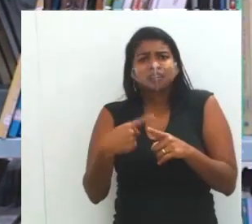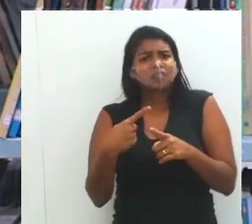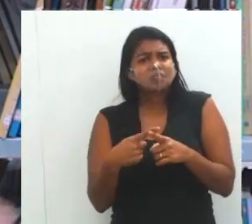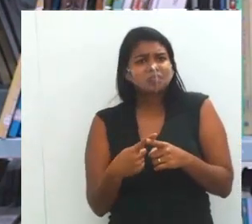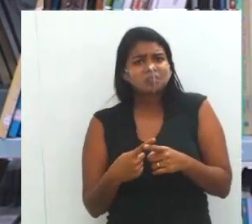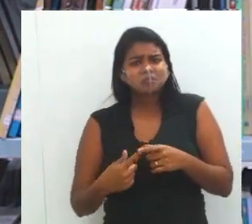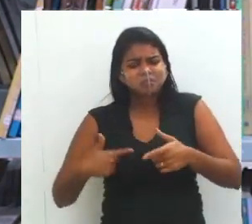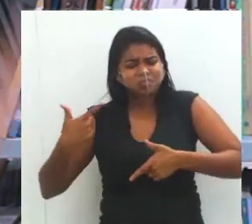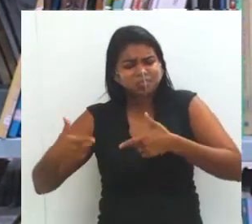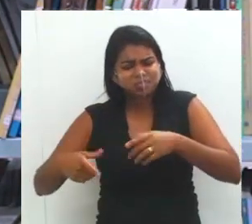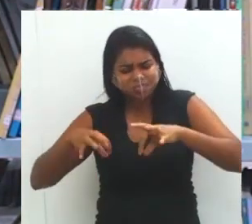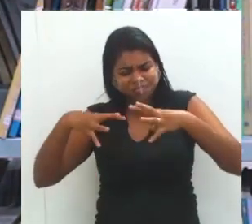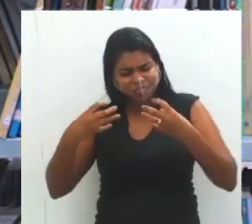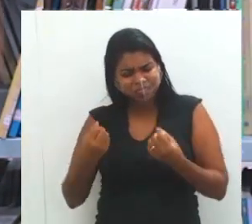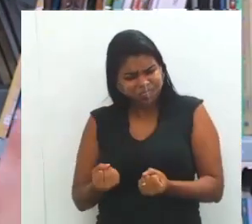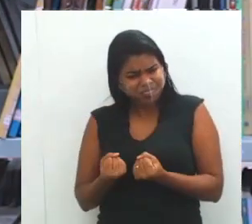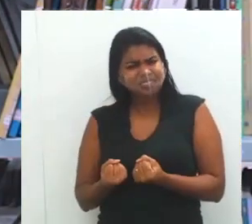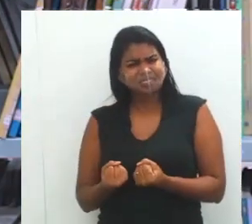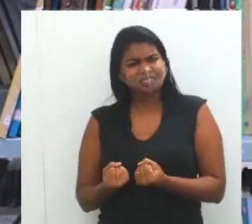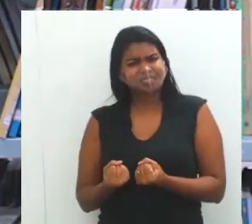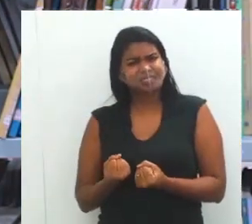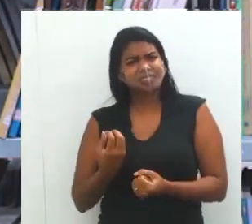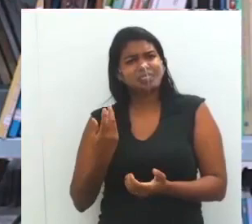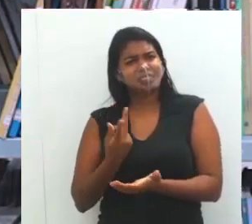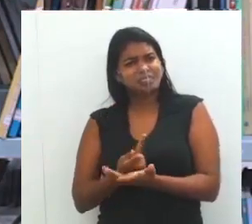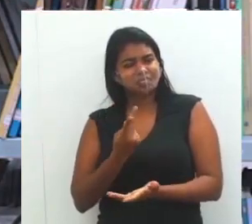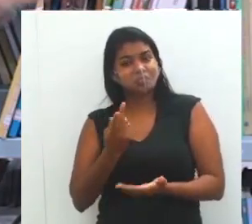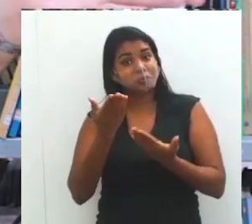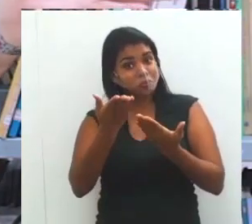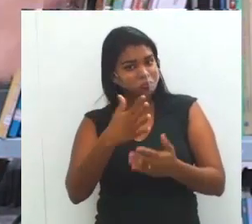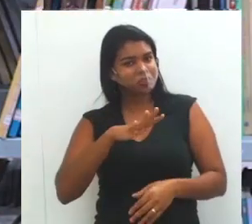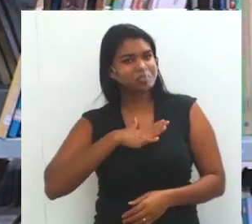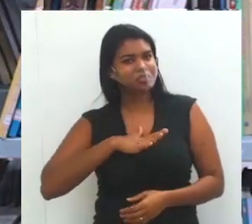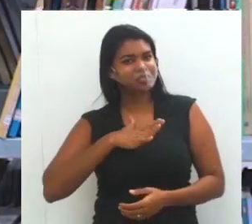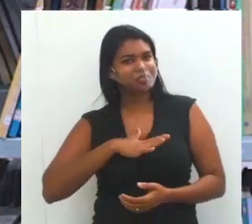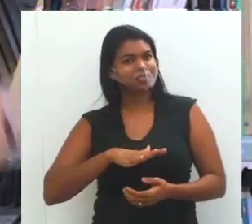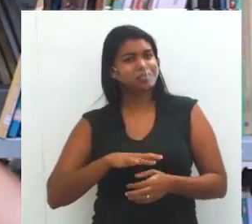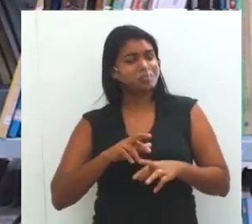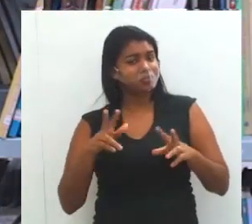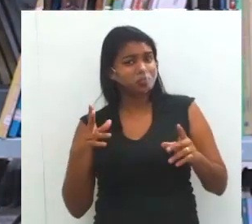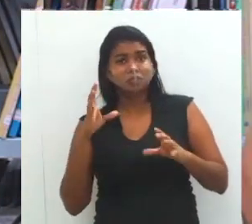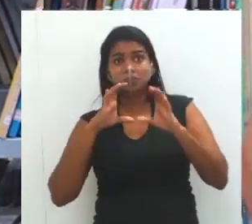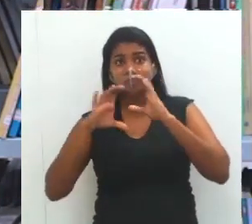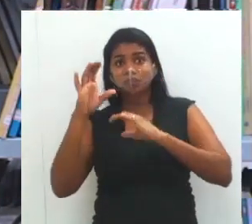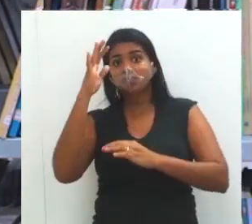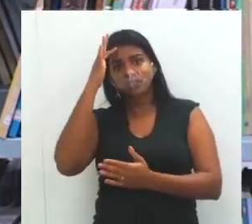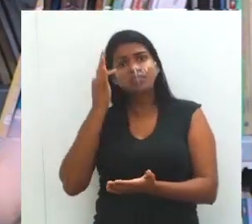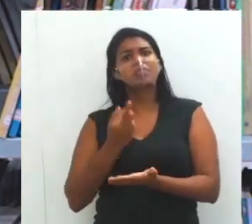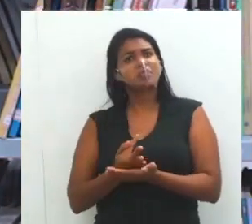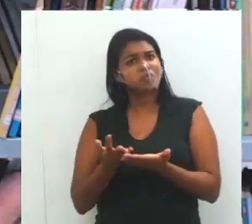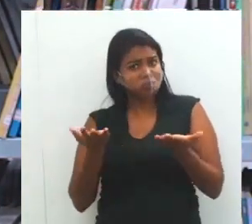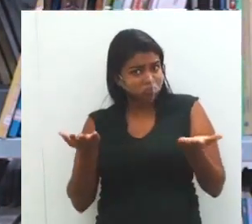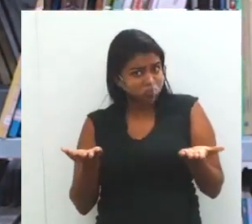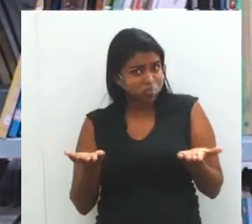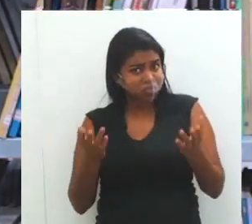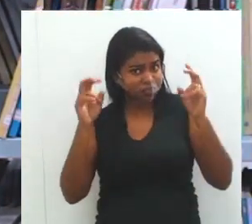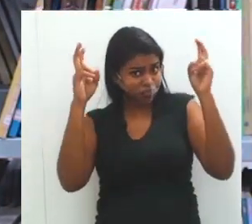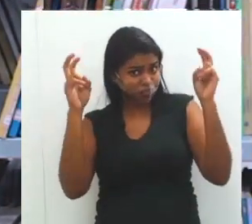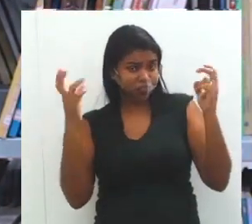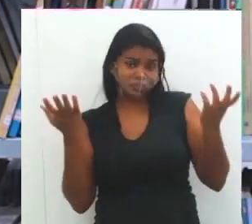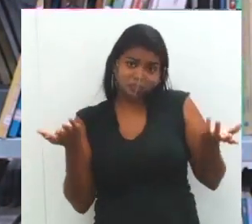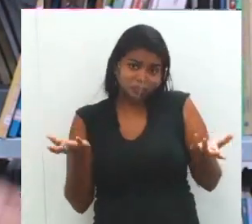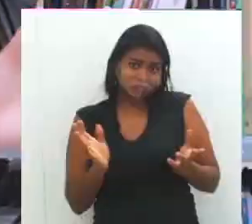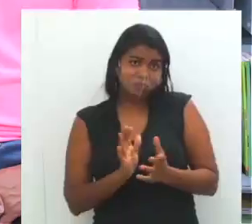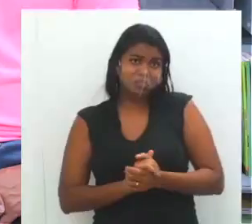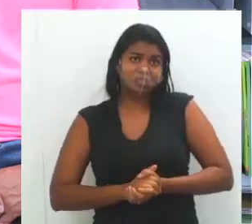tanta essa recorrência, o Nordeste a seca, Nordeste a seca? Lembrar como vocês gostam de certos cantores, eles são fiéis a certa